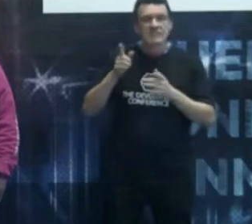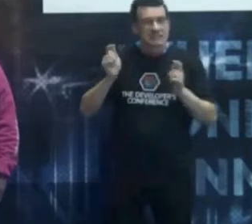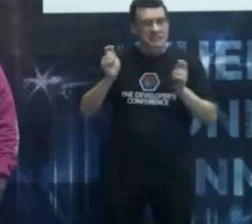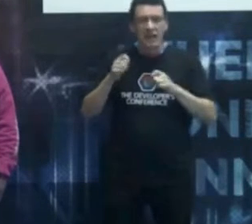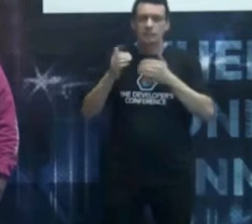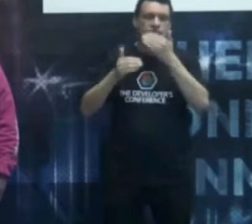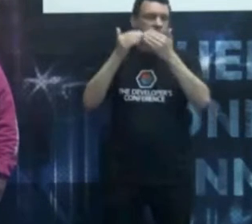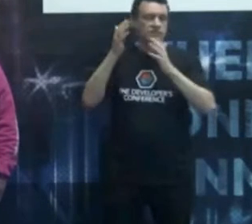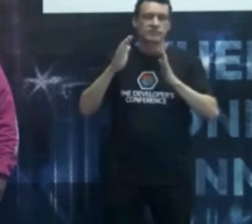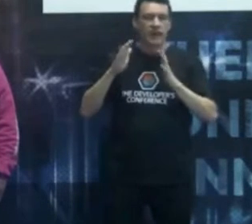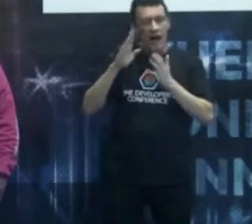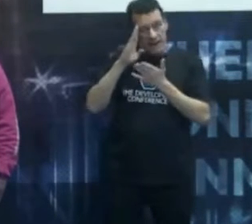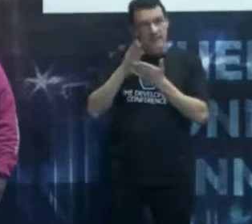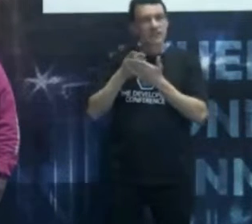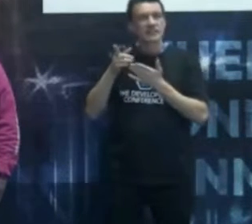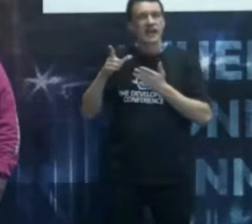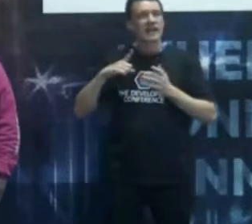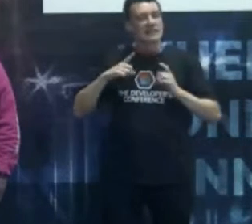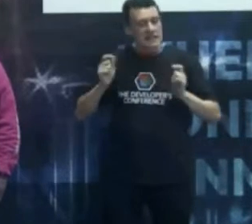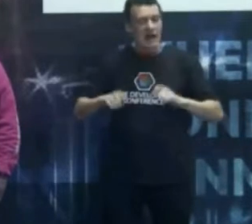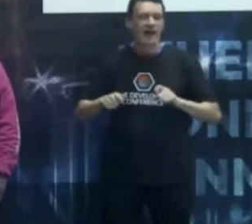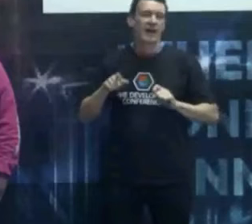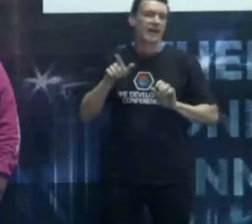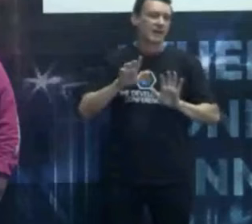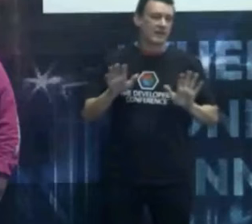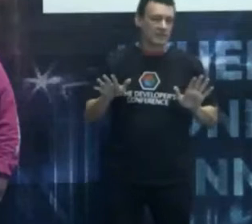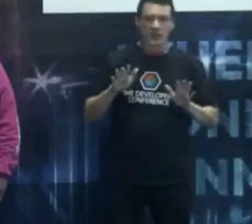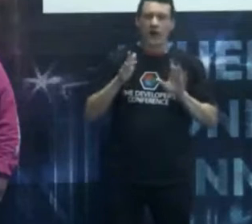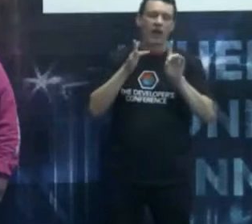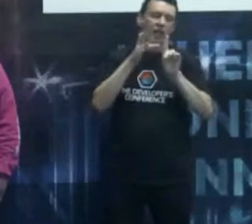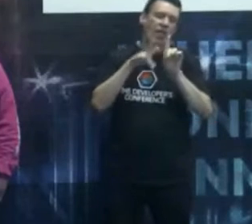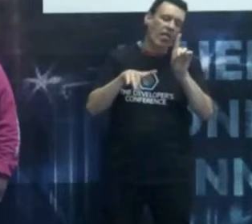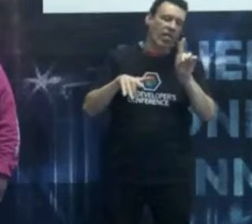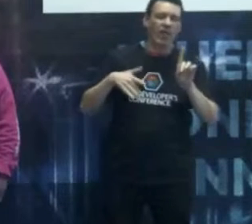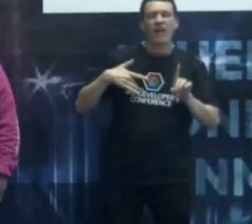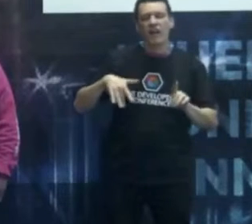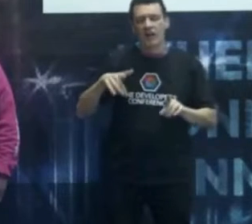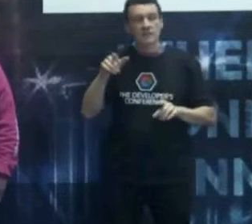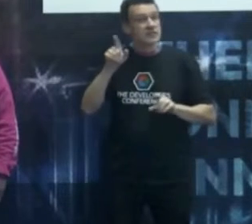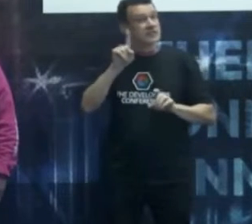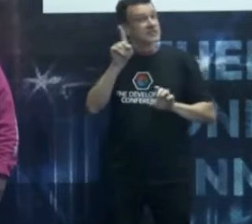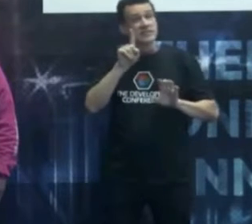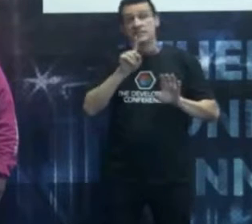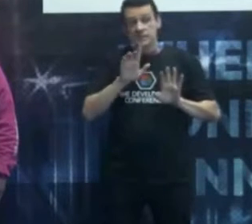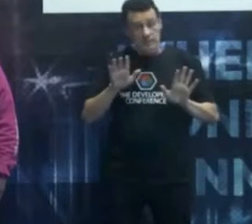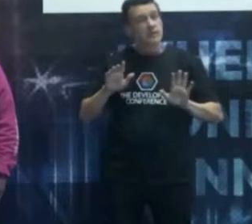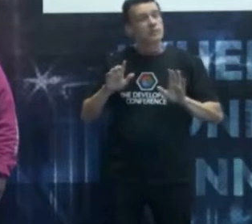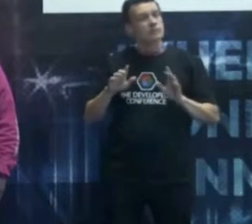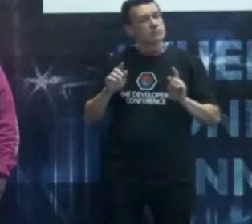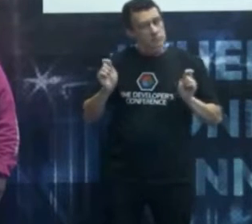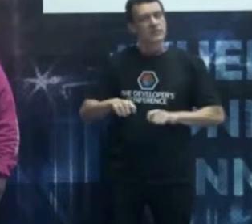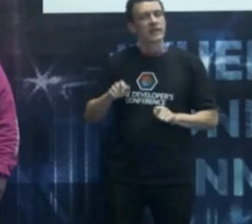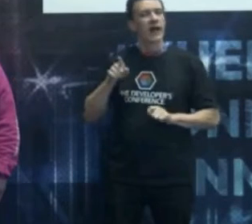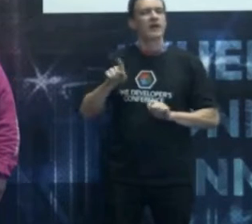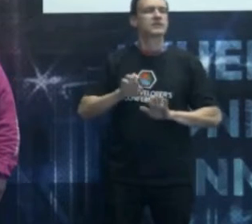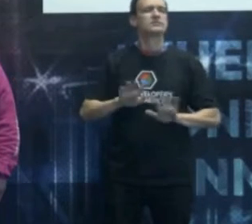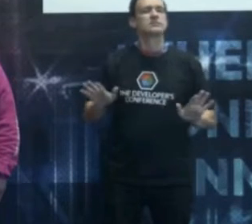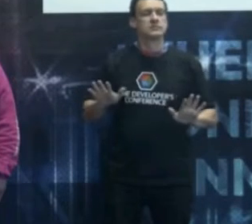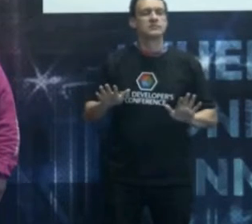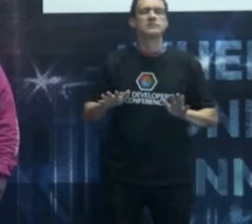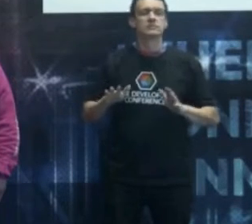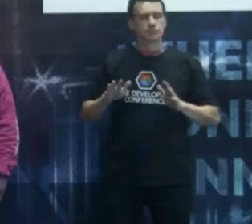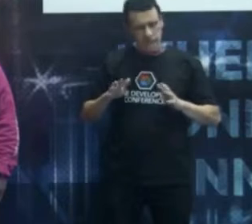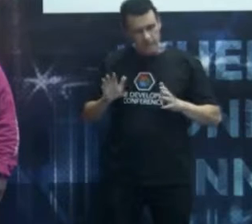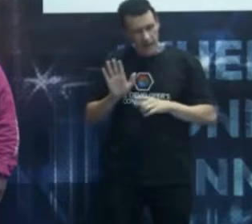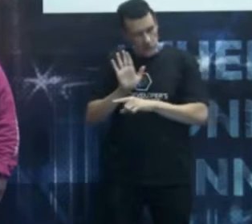perspectiva de que a gente não é capaz, né? Tirar a incapacidade, o capacitismo do caminho e falar um pouco sobre, de fato, a